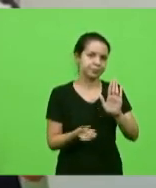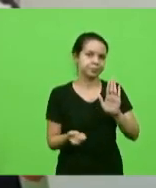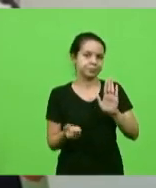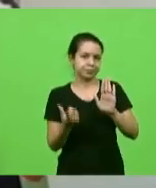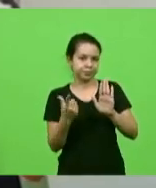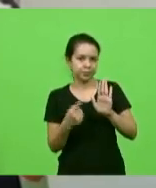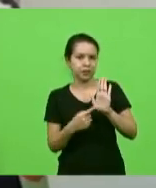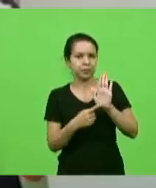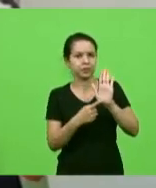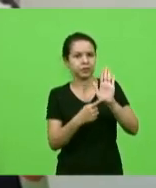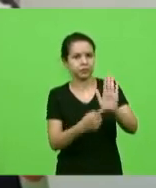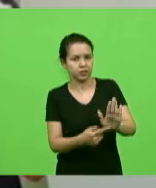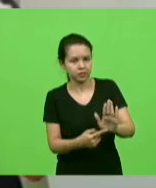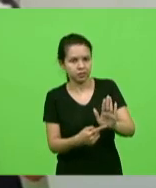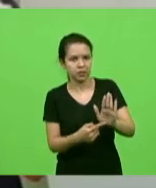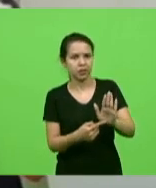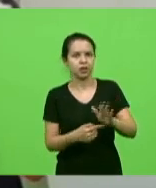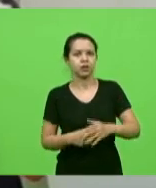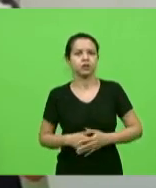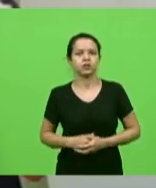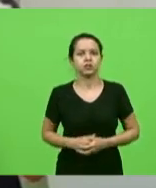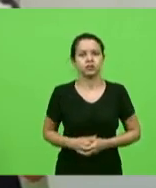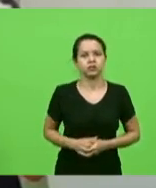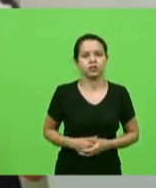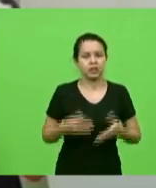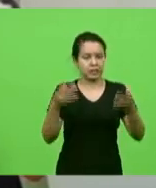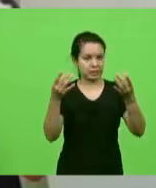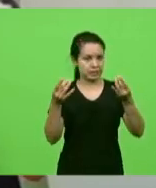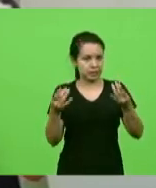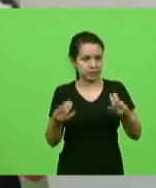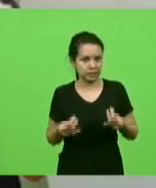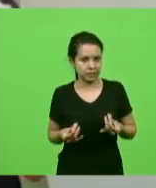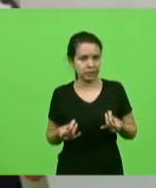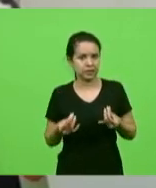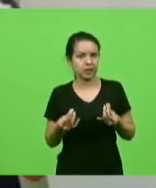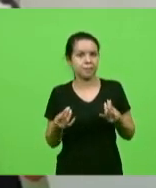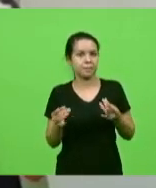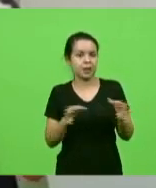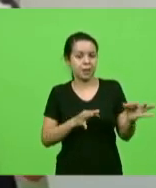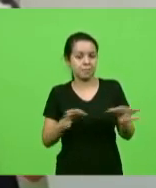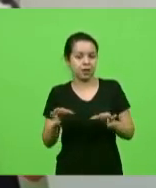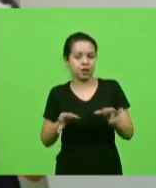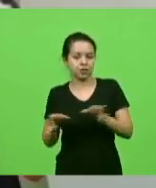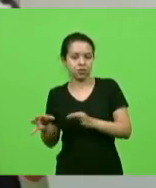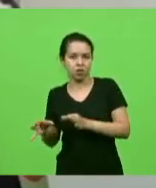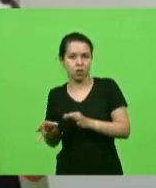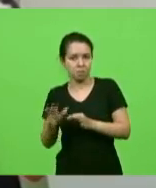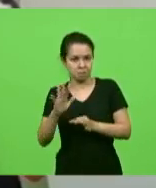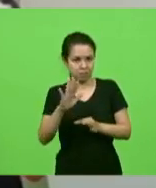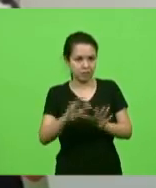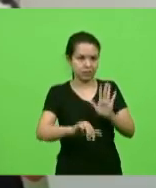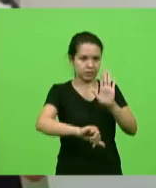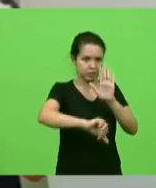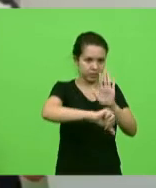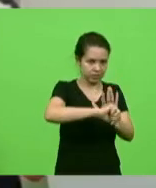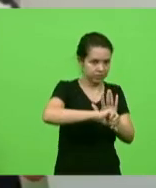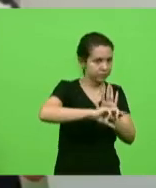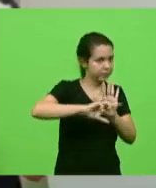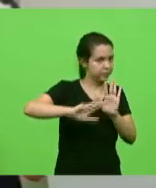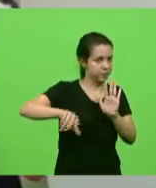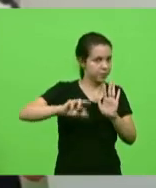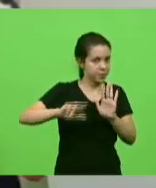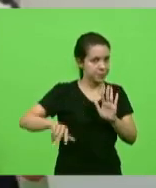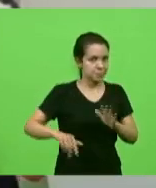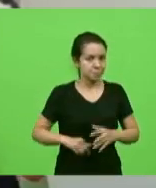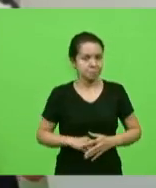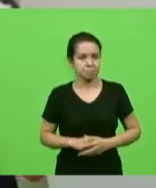o cenário com aspectos de Atos preparatórios mas nunca como possível cometimento de crime somos